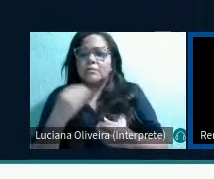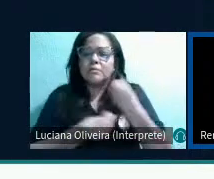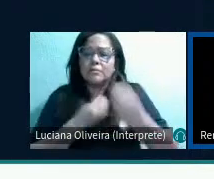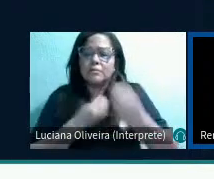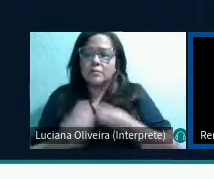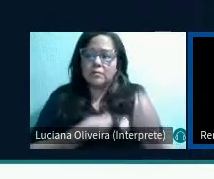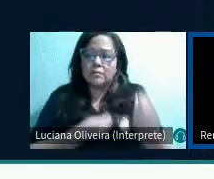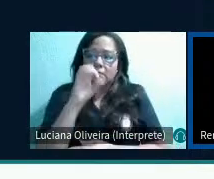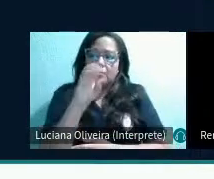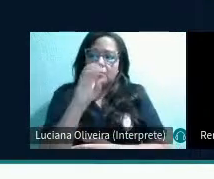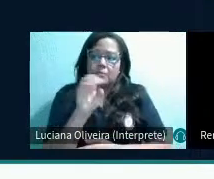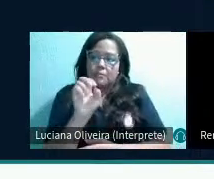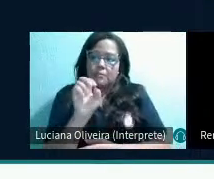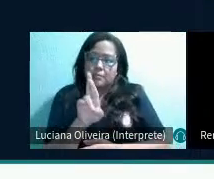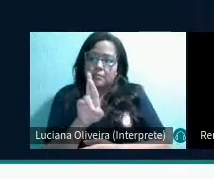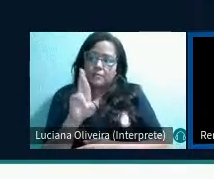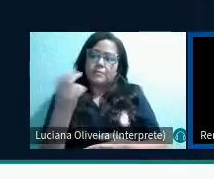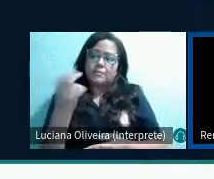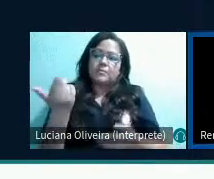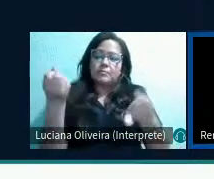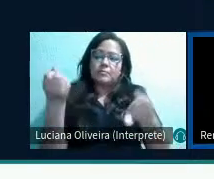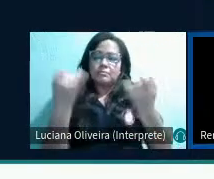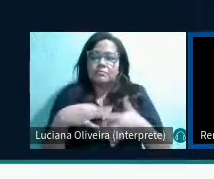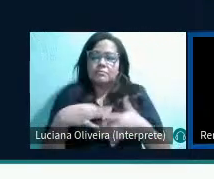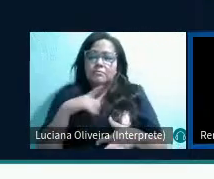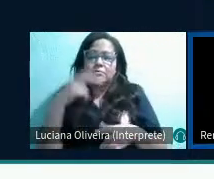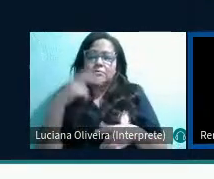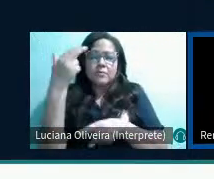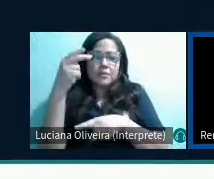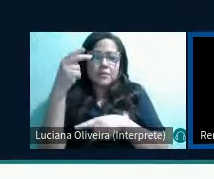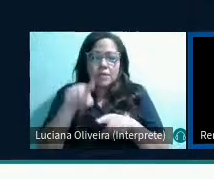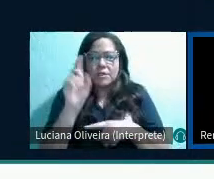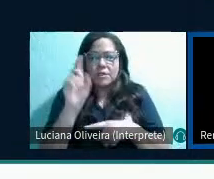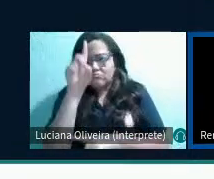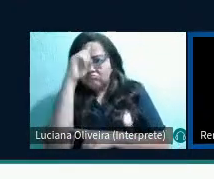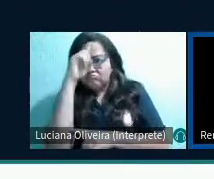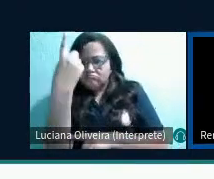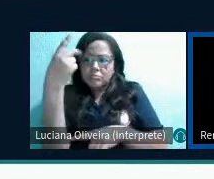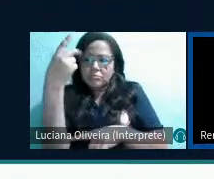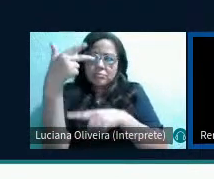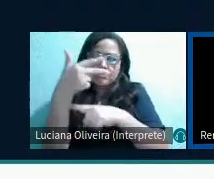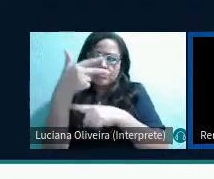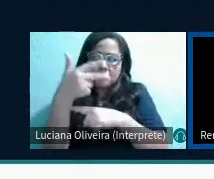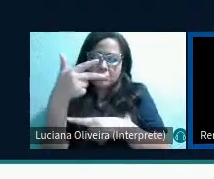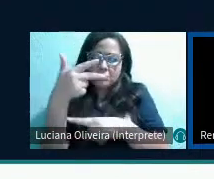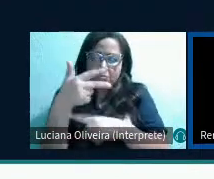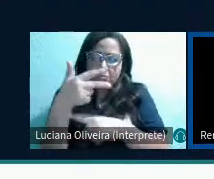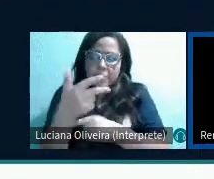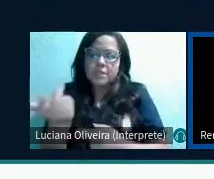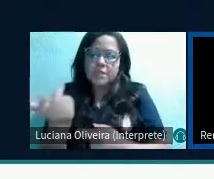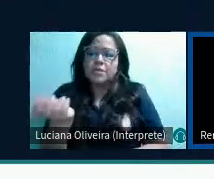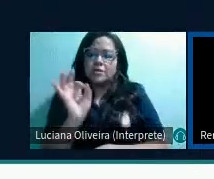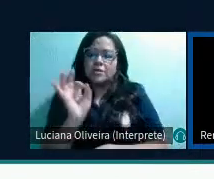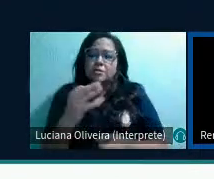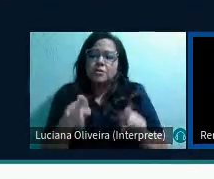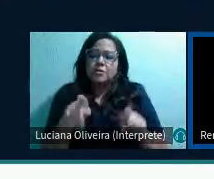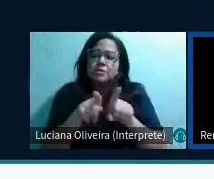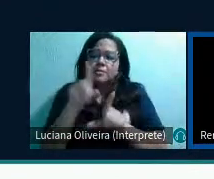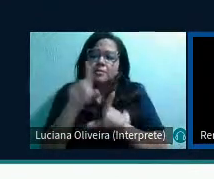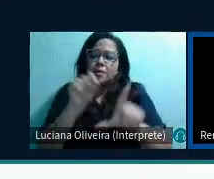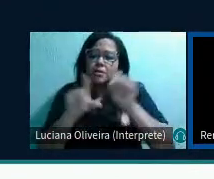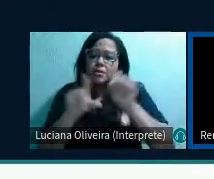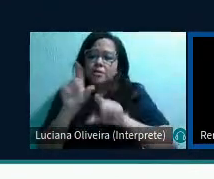vídeo. Na verdade, a OBR pede primeiro que você escolha uma categoria. A gente vai ter a